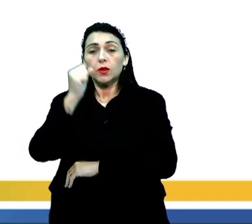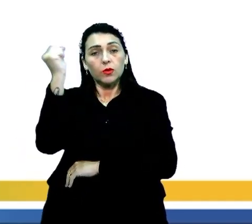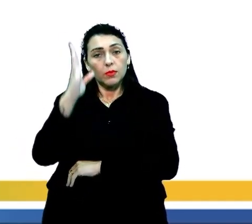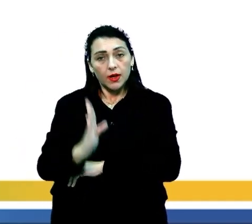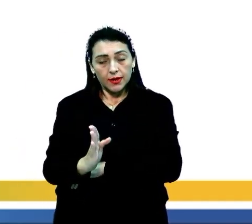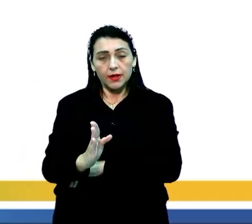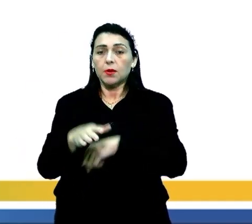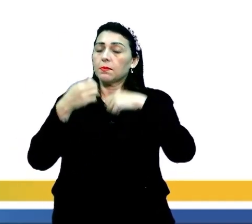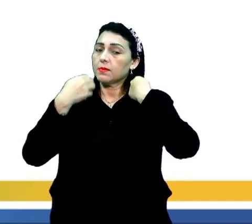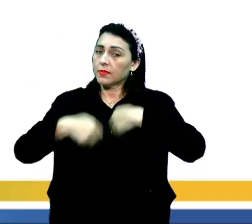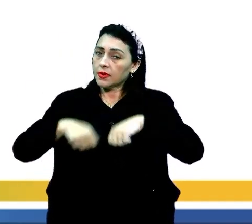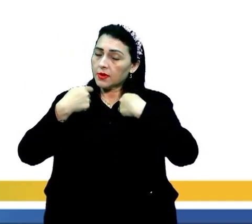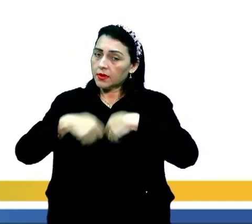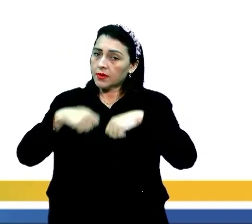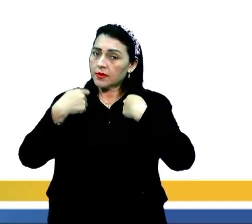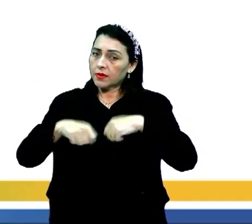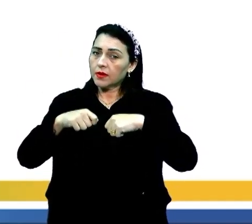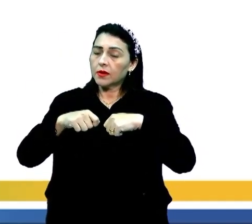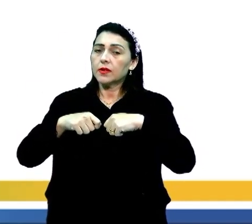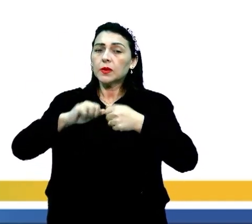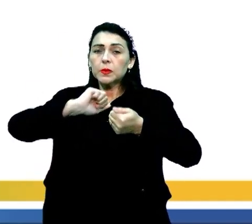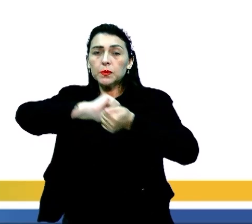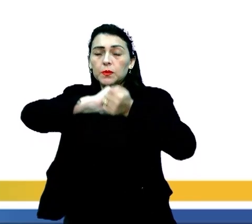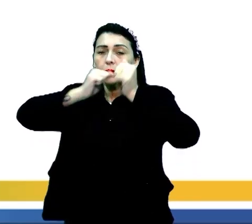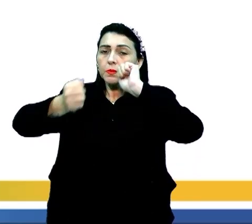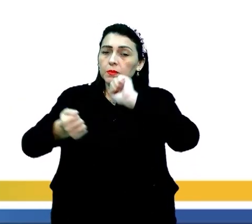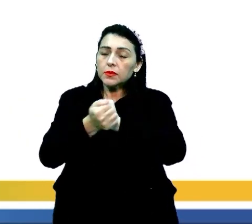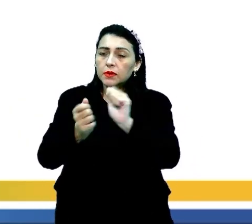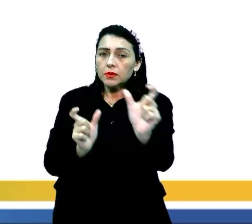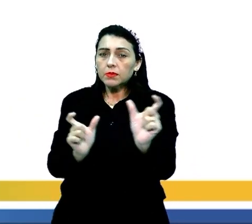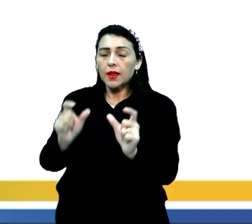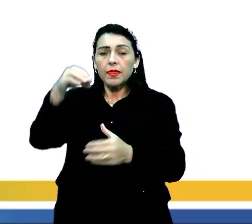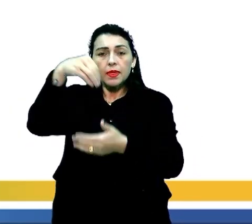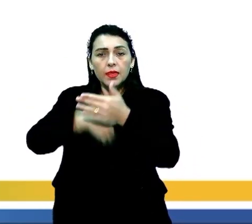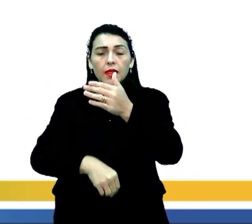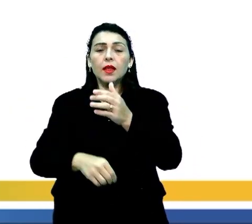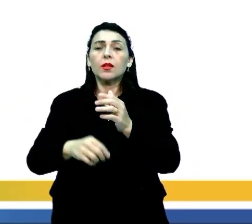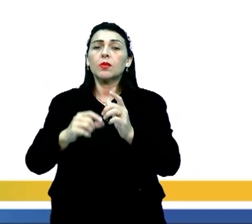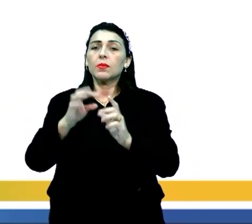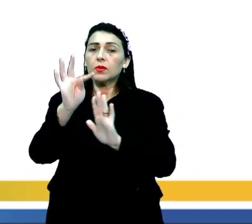Brasil, eu preciso articular todas essas palavras dentro do meu texto.